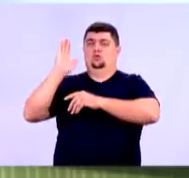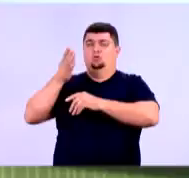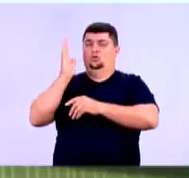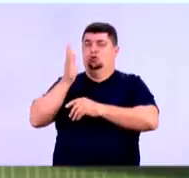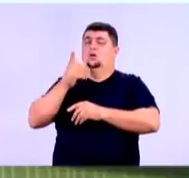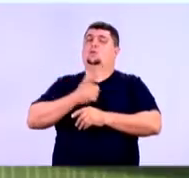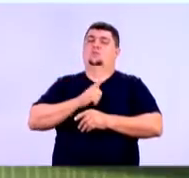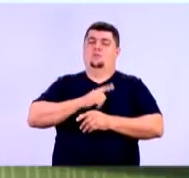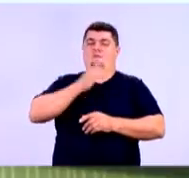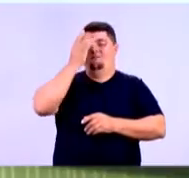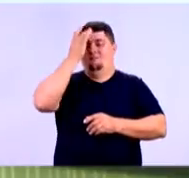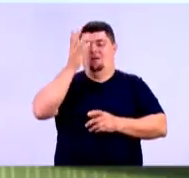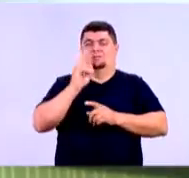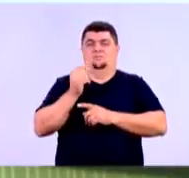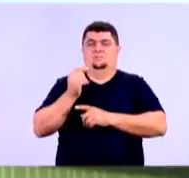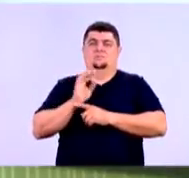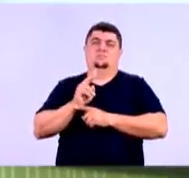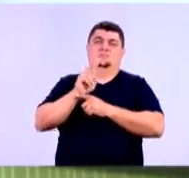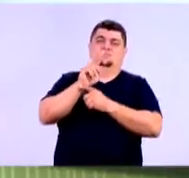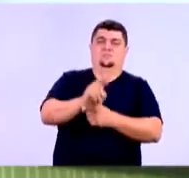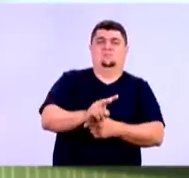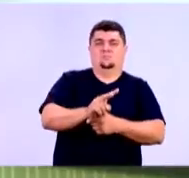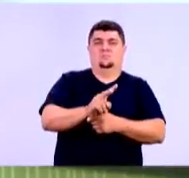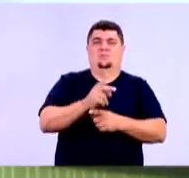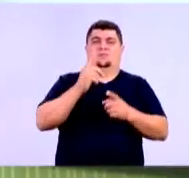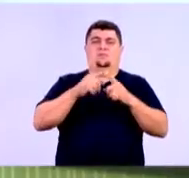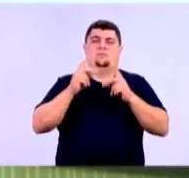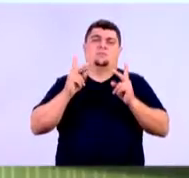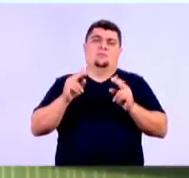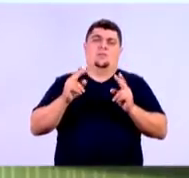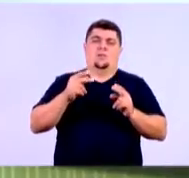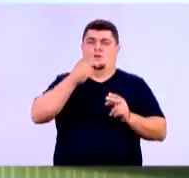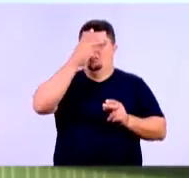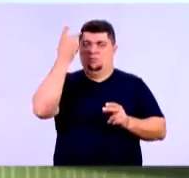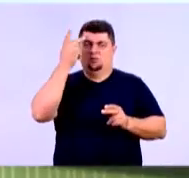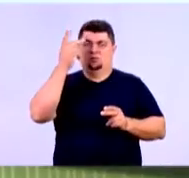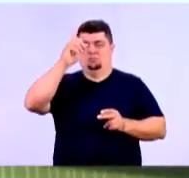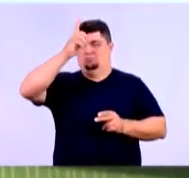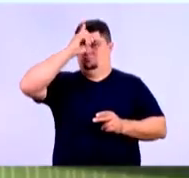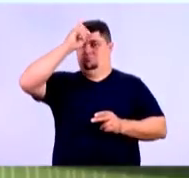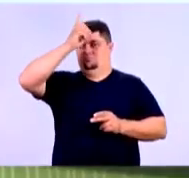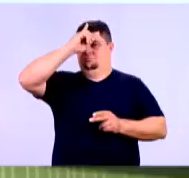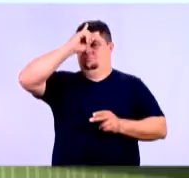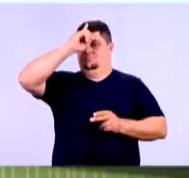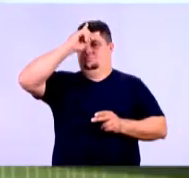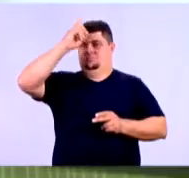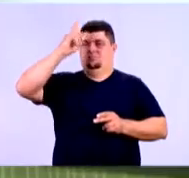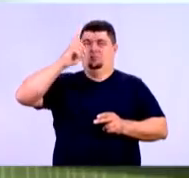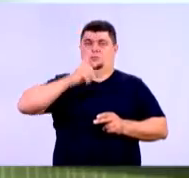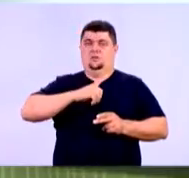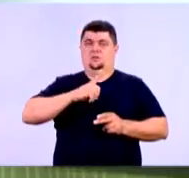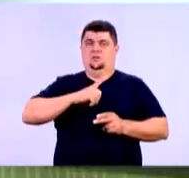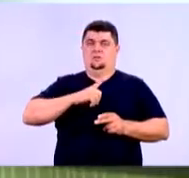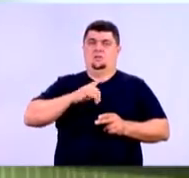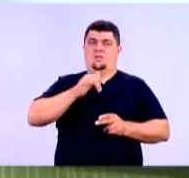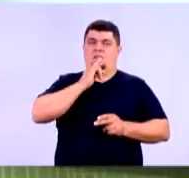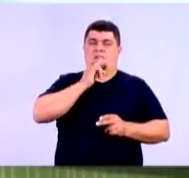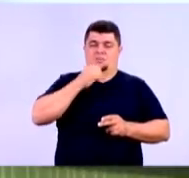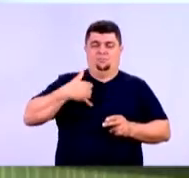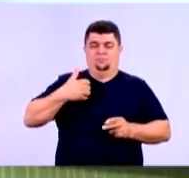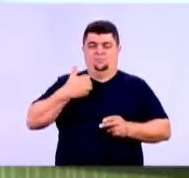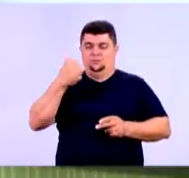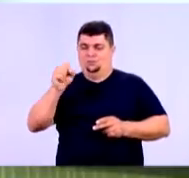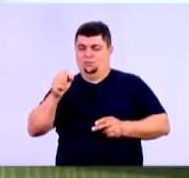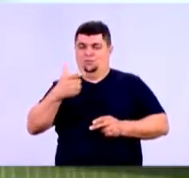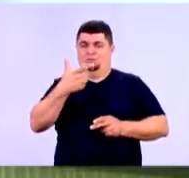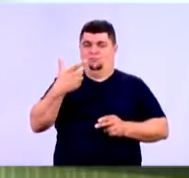mais estabilidade. Um pouco similar a isso para a pessoa que está na fase adulta. A pessoa que está na fase adulta há pouco tempo, a pessoa de 18, 20